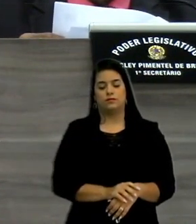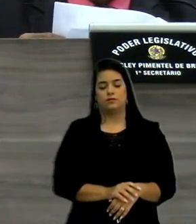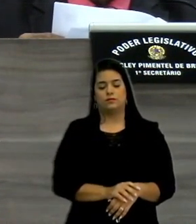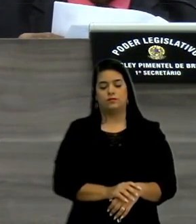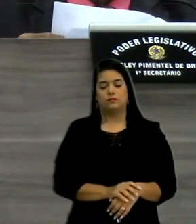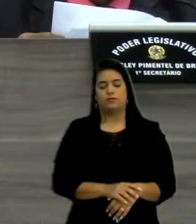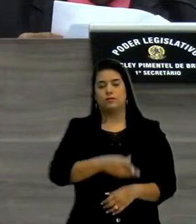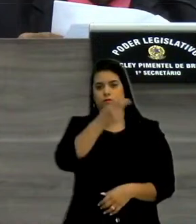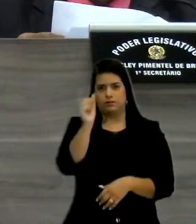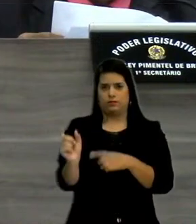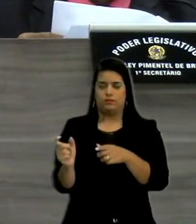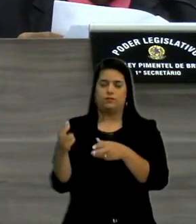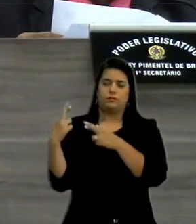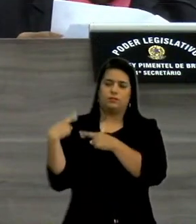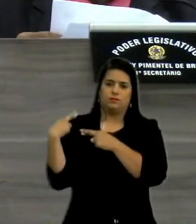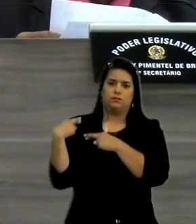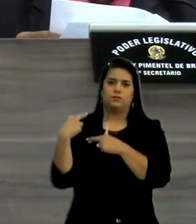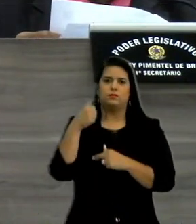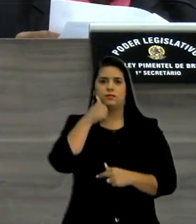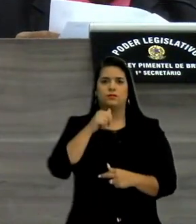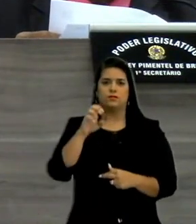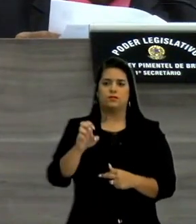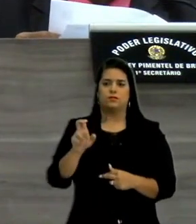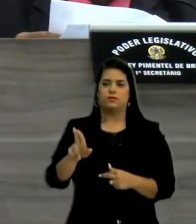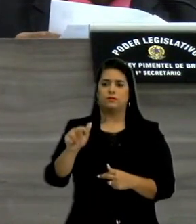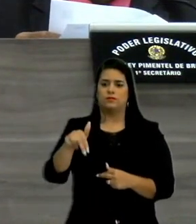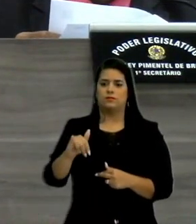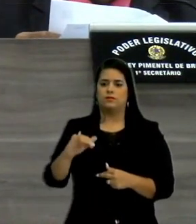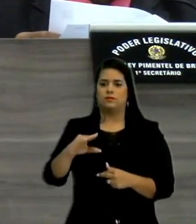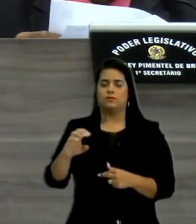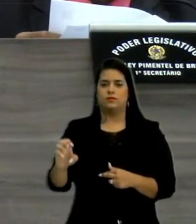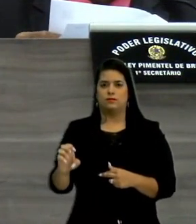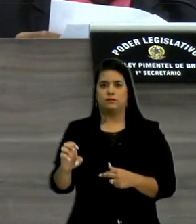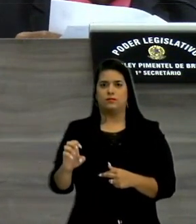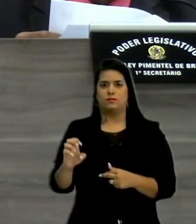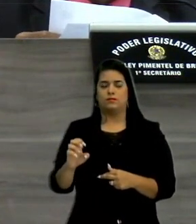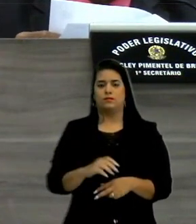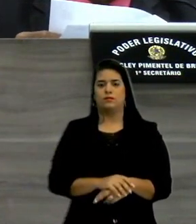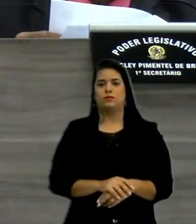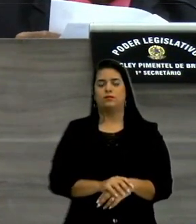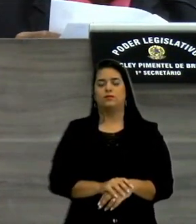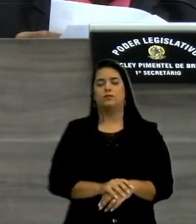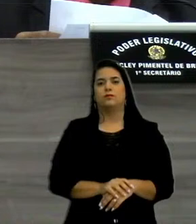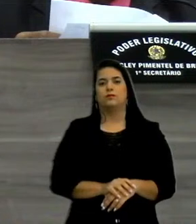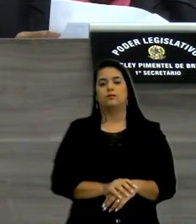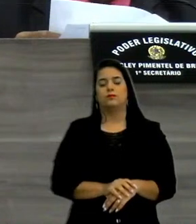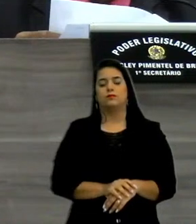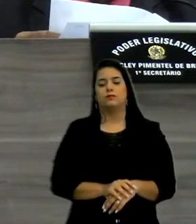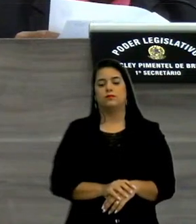titular, gestor, nome Eunice Oliveira Alves, CPF